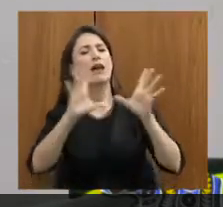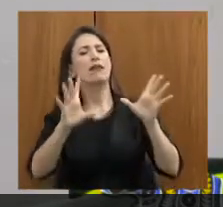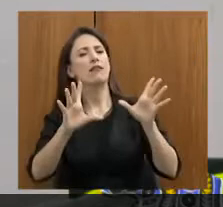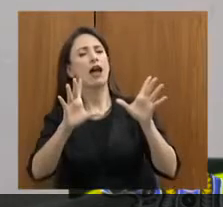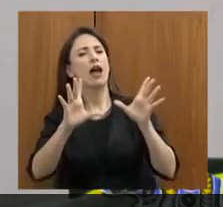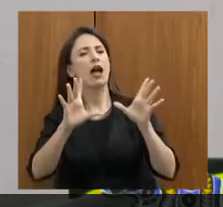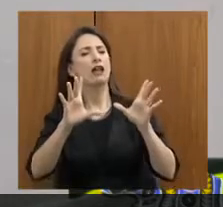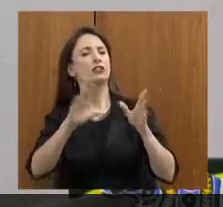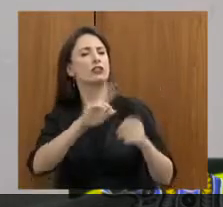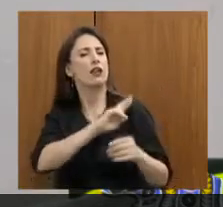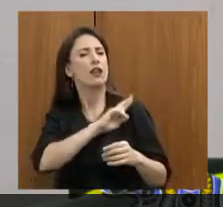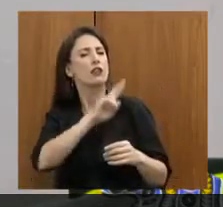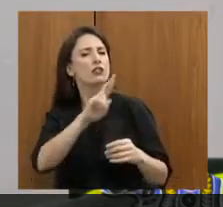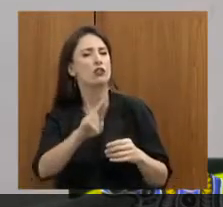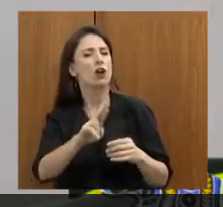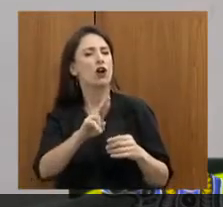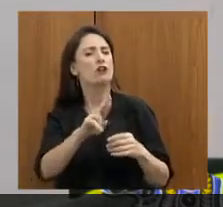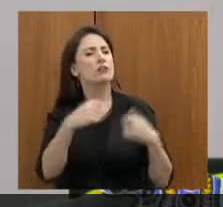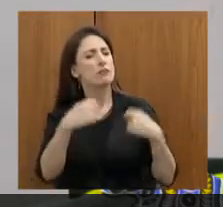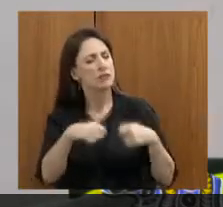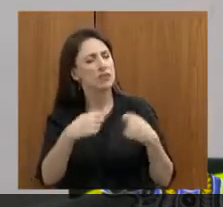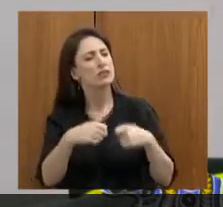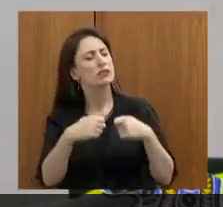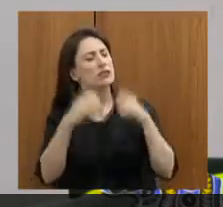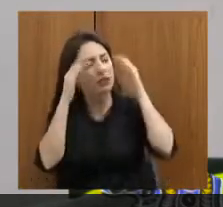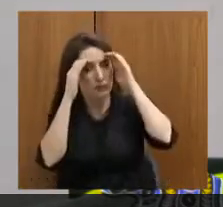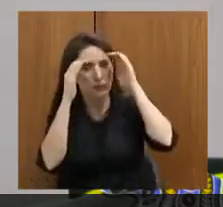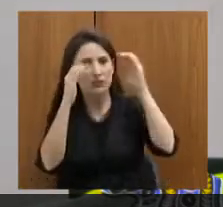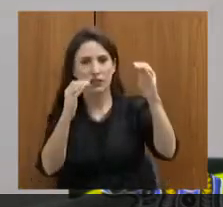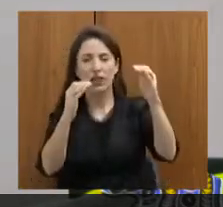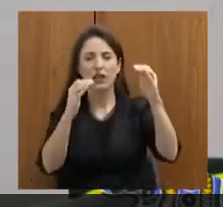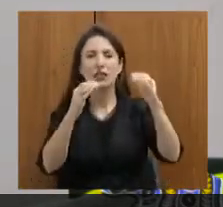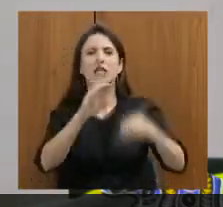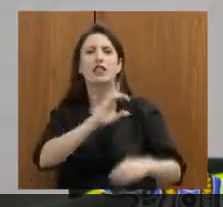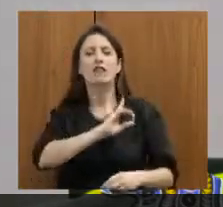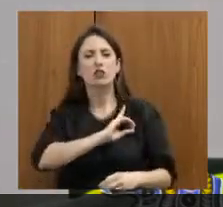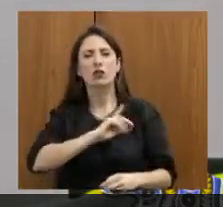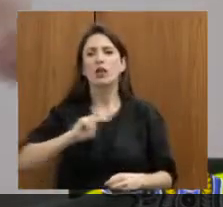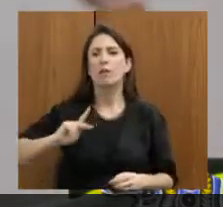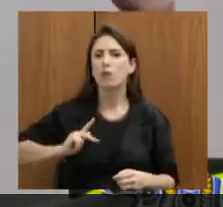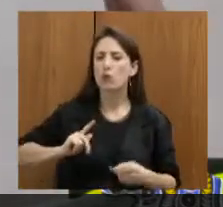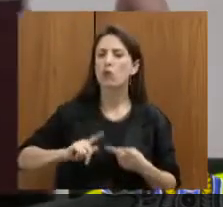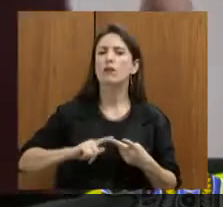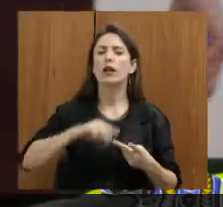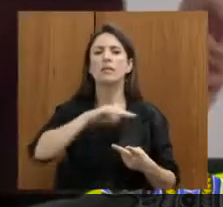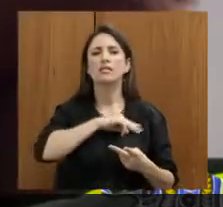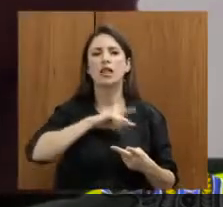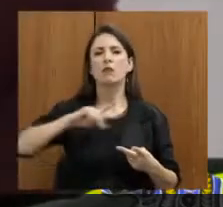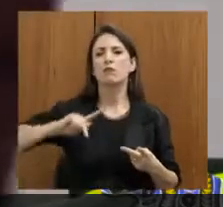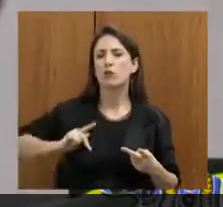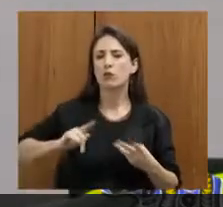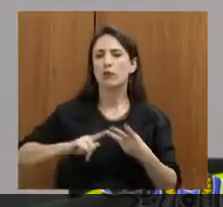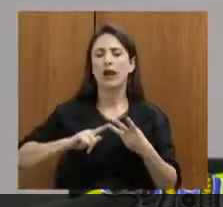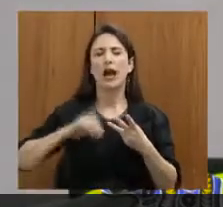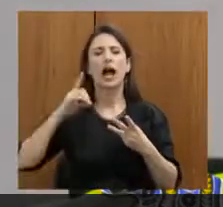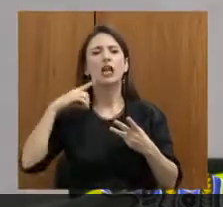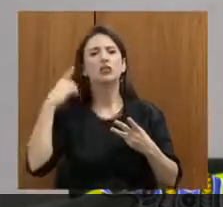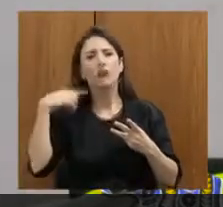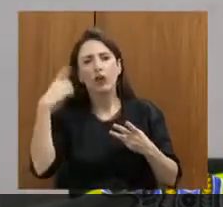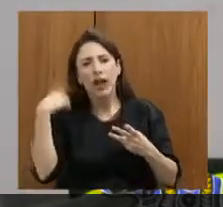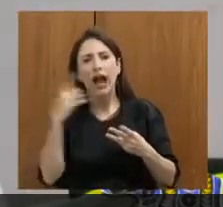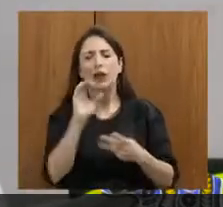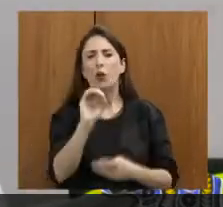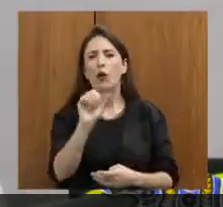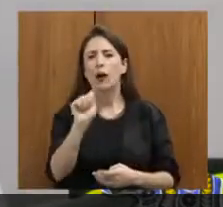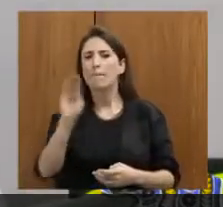isso pela Defensoria Pública isso pelo Ministério Público isso pelos advogados pela OAB nós